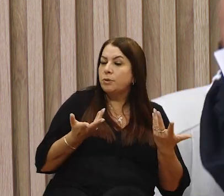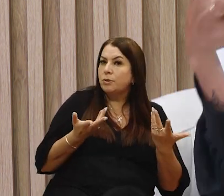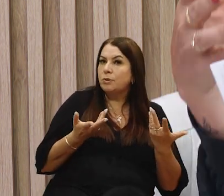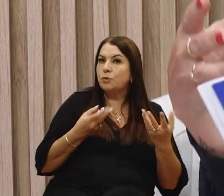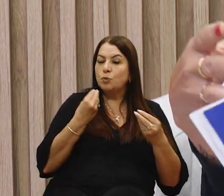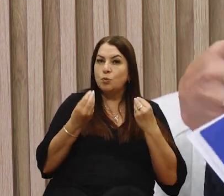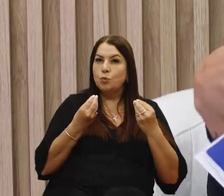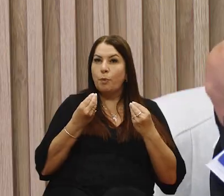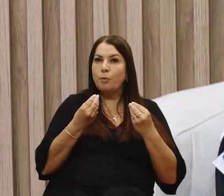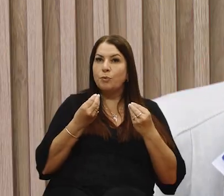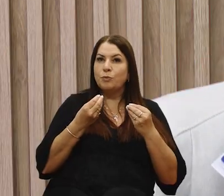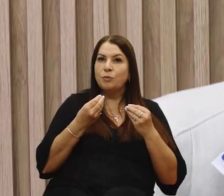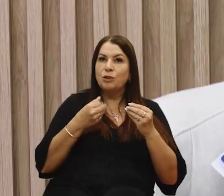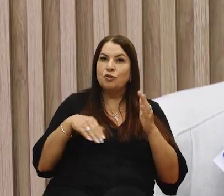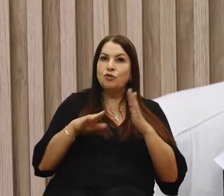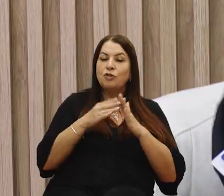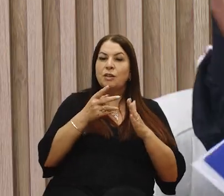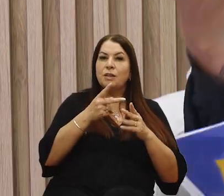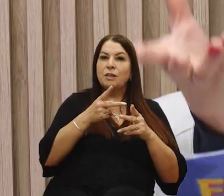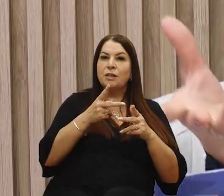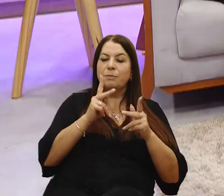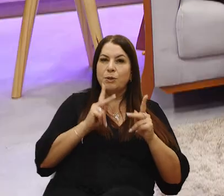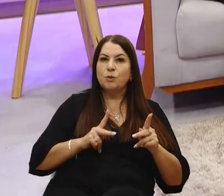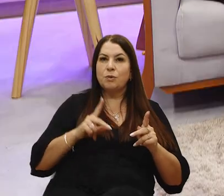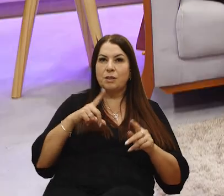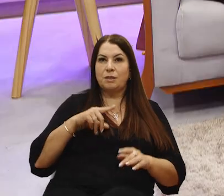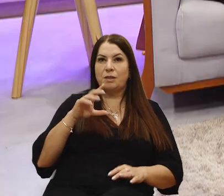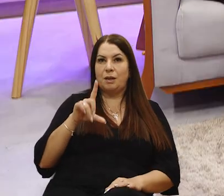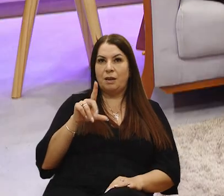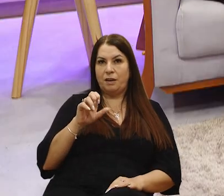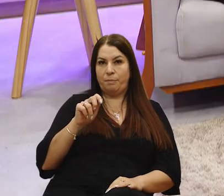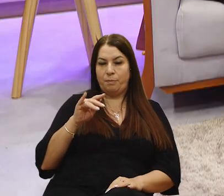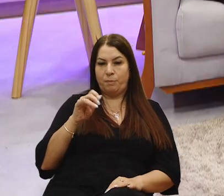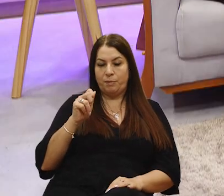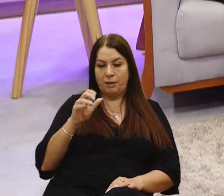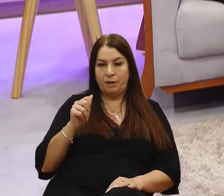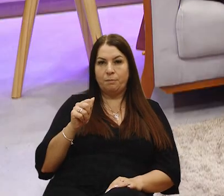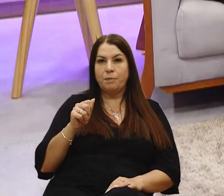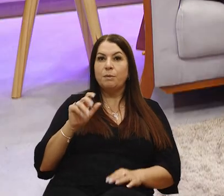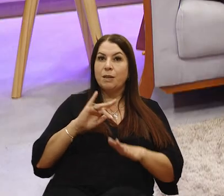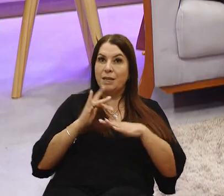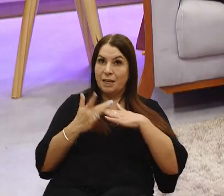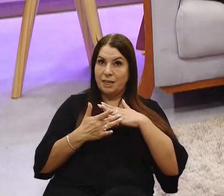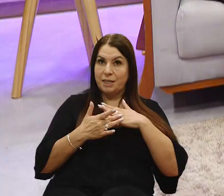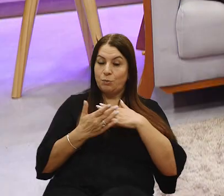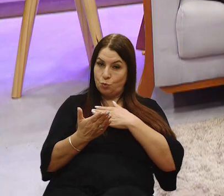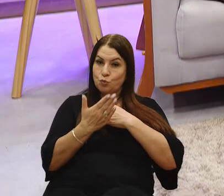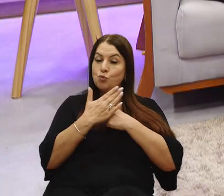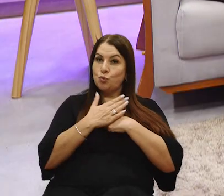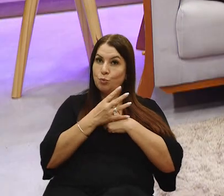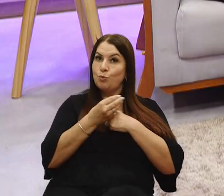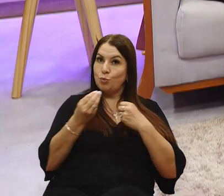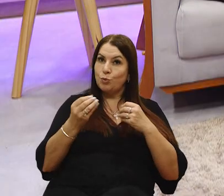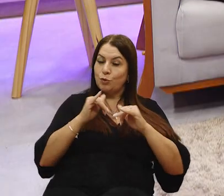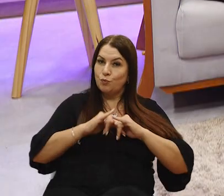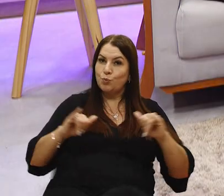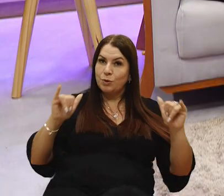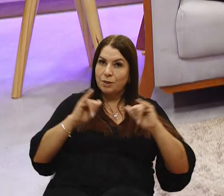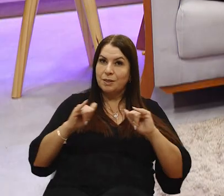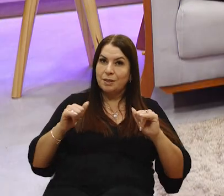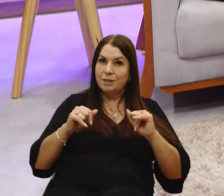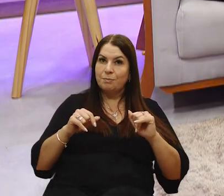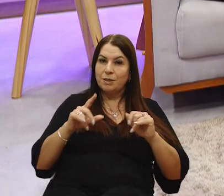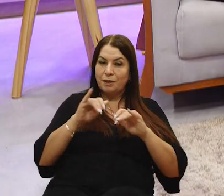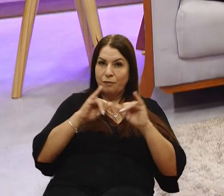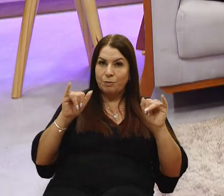Como é que tu trata isso? Como é que tu chega até o público que tem lipedema, né? É interessante porque as redes sociais nos auxiliam